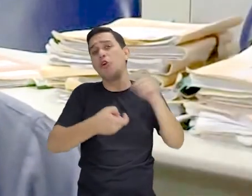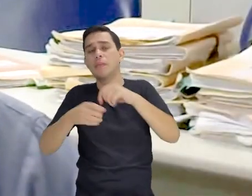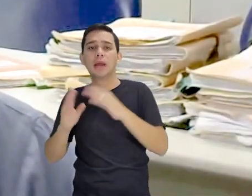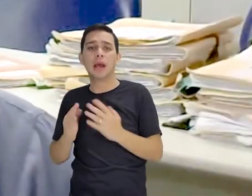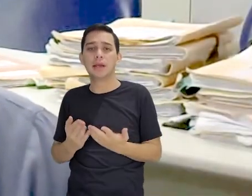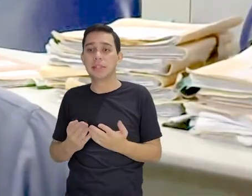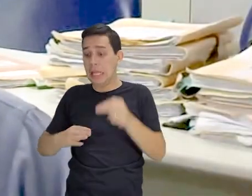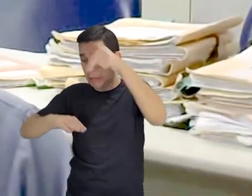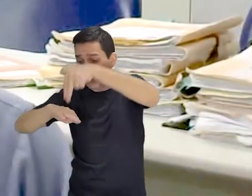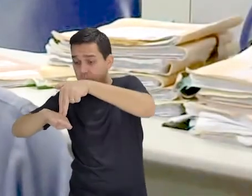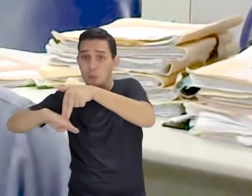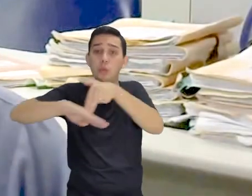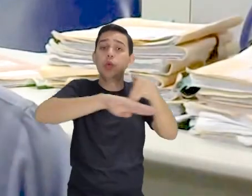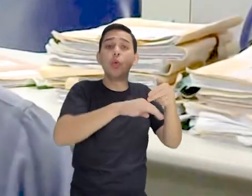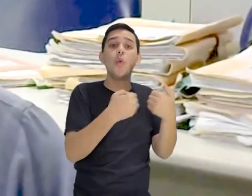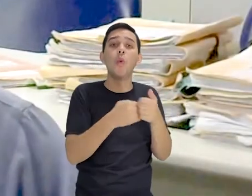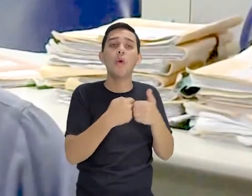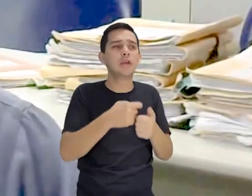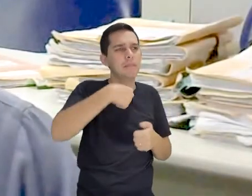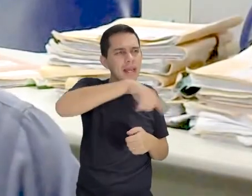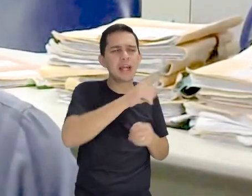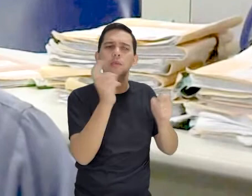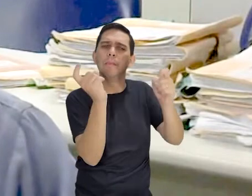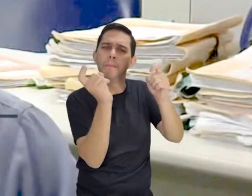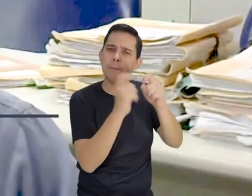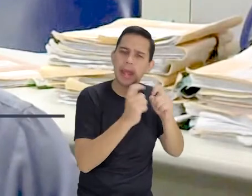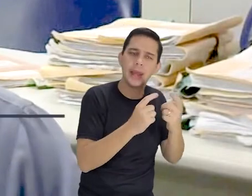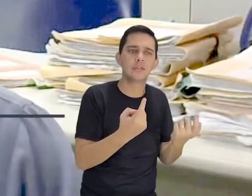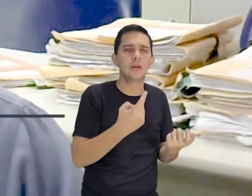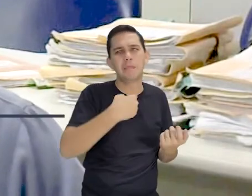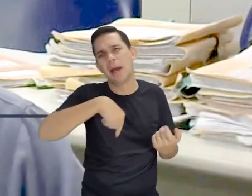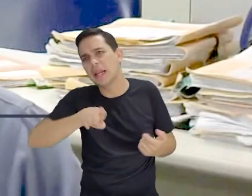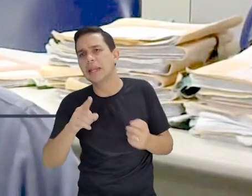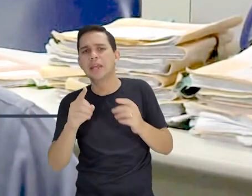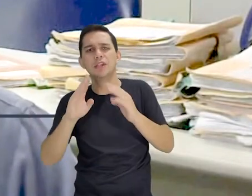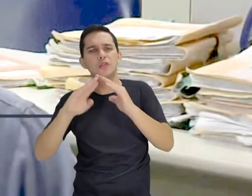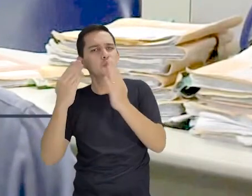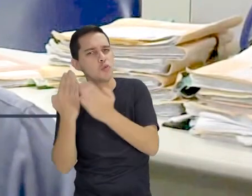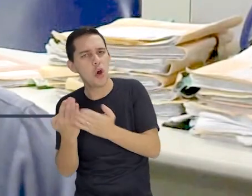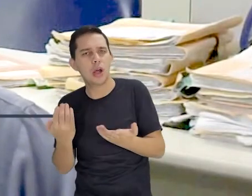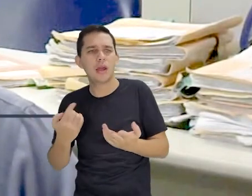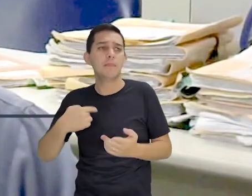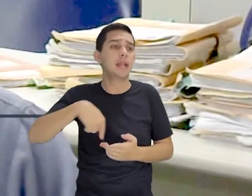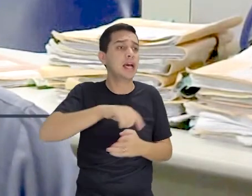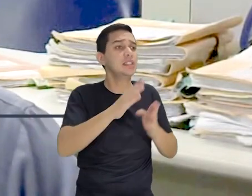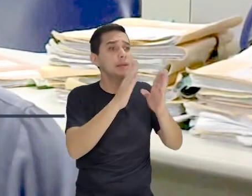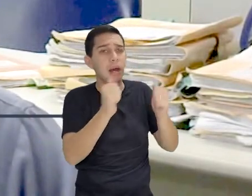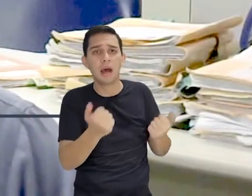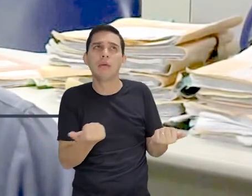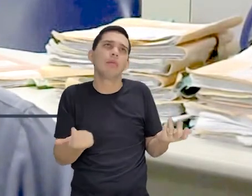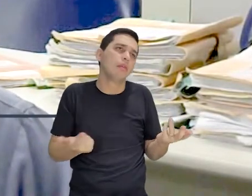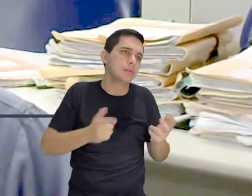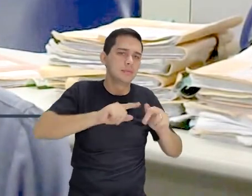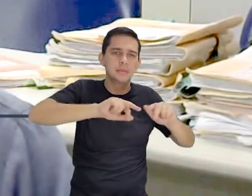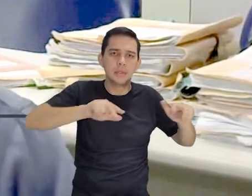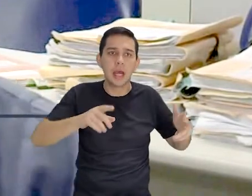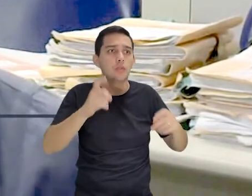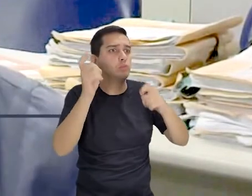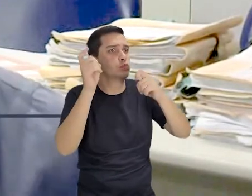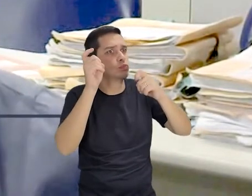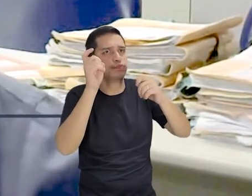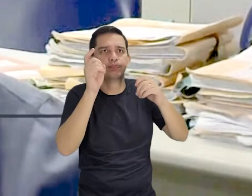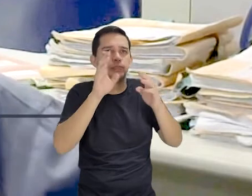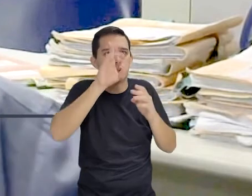e serviços, para ir a uma consulta médica, para ir a uma escola, para buscar ajuda num hospital,